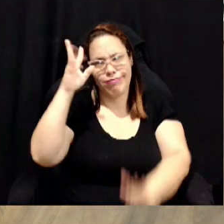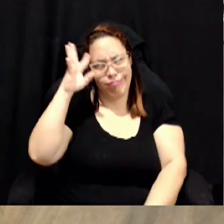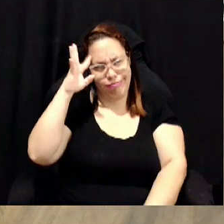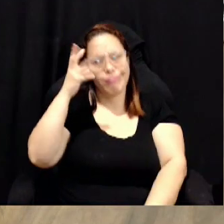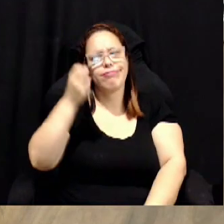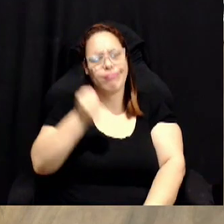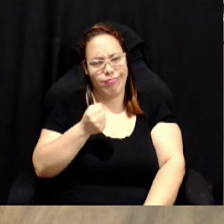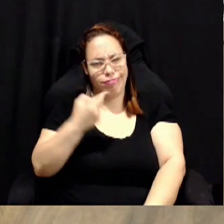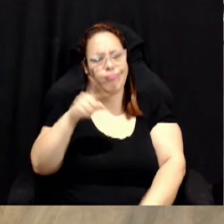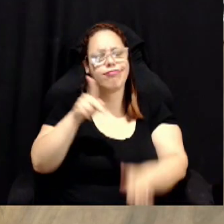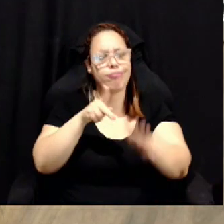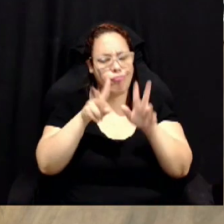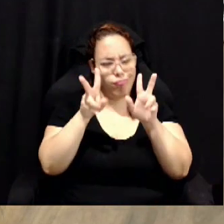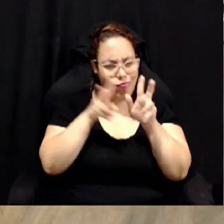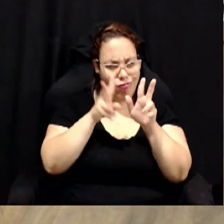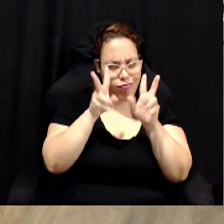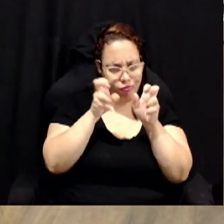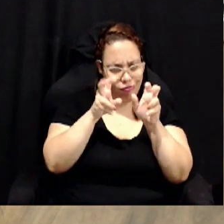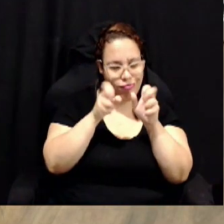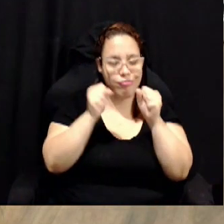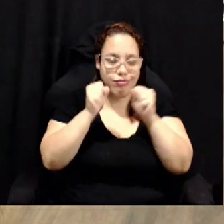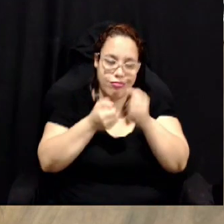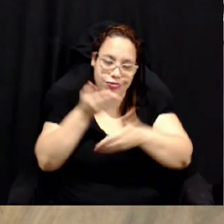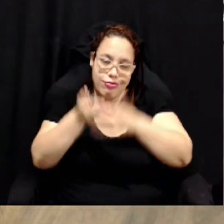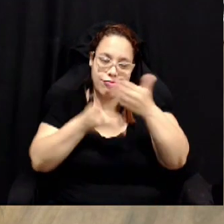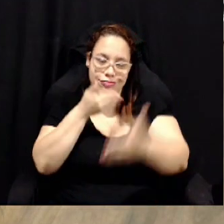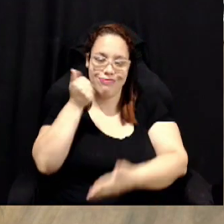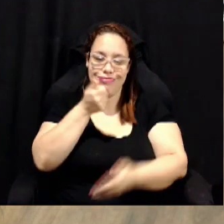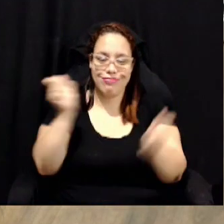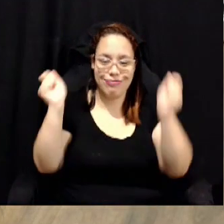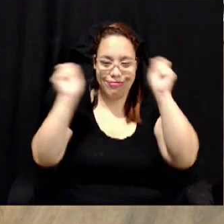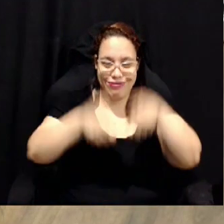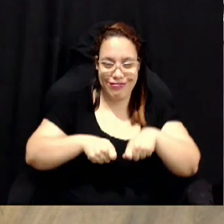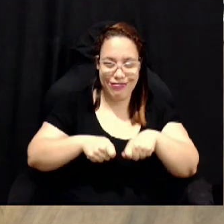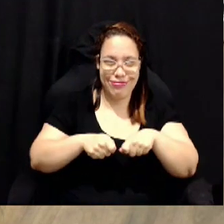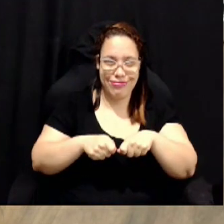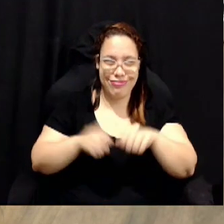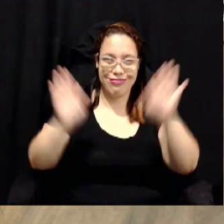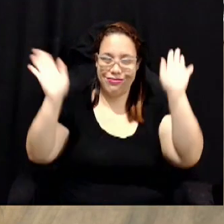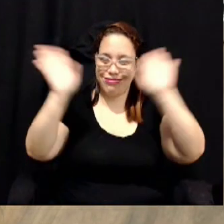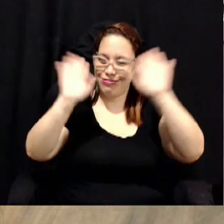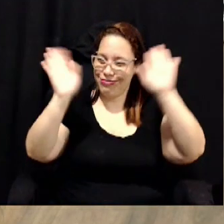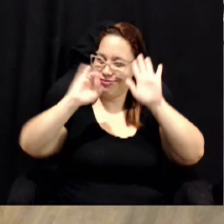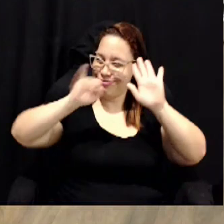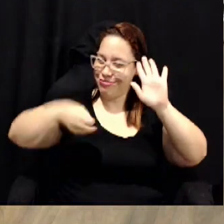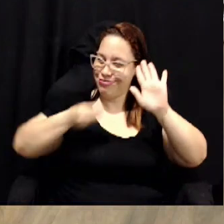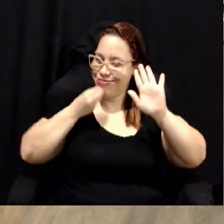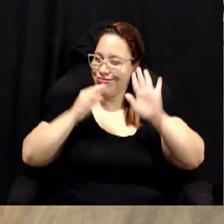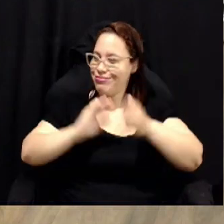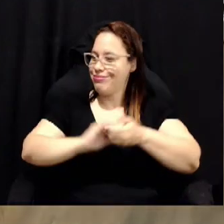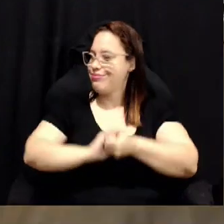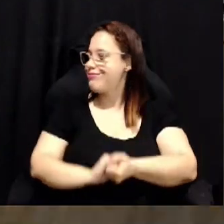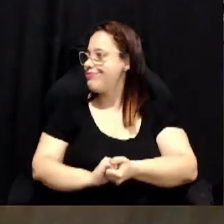do assunto para a gente poder lidar da melhor maneira possível. Até uma próxima oportunidade. Tchau, tchau.